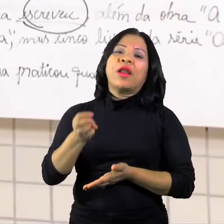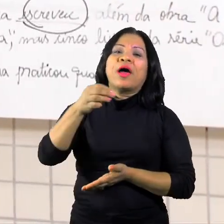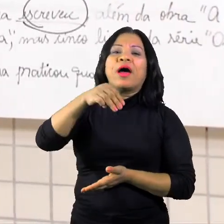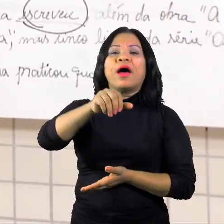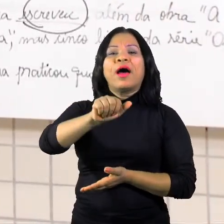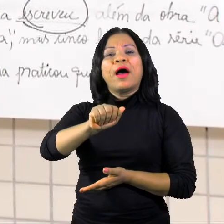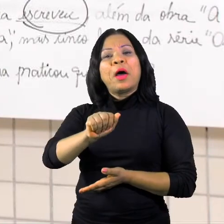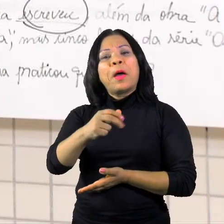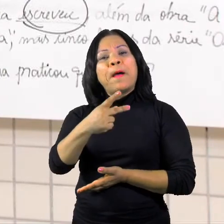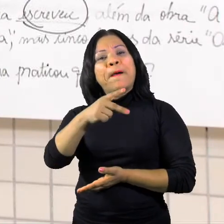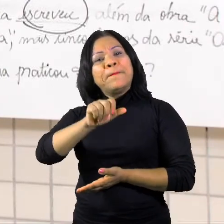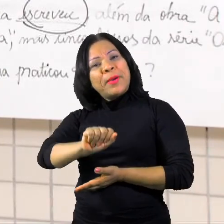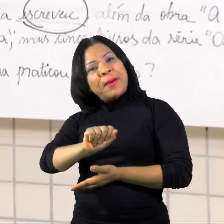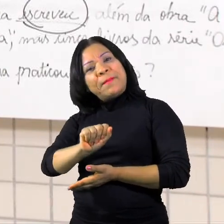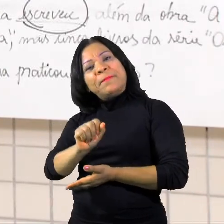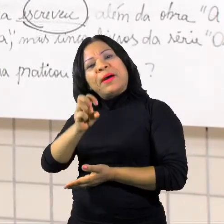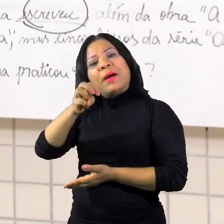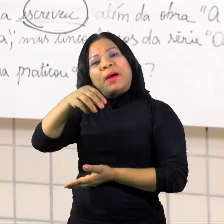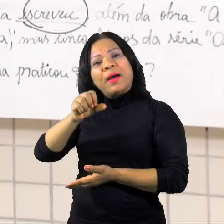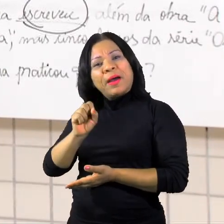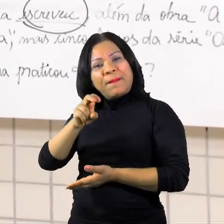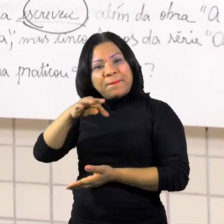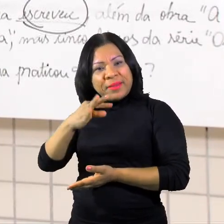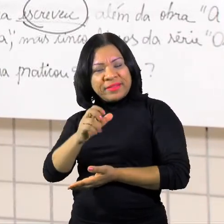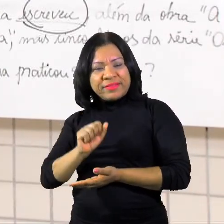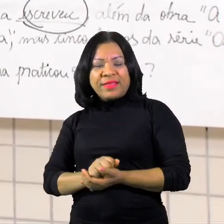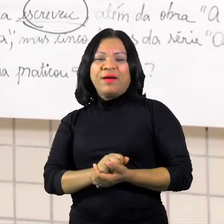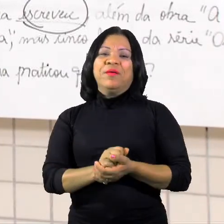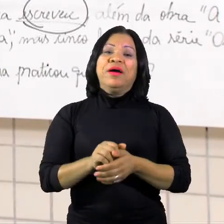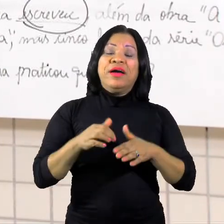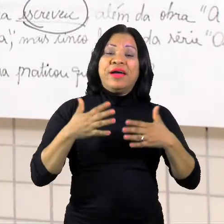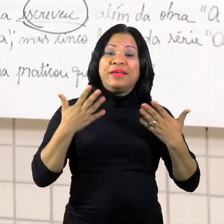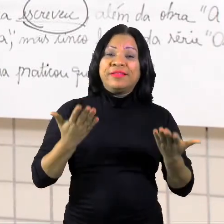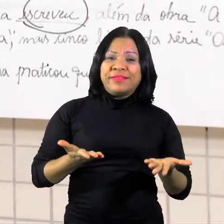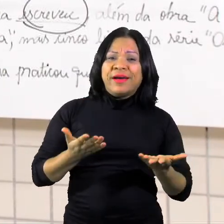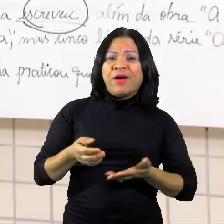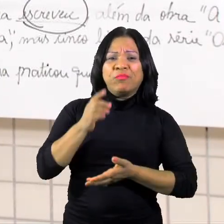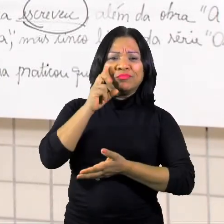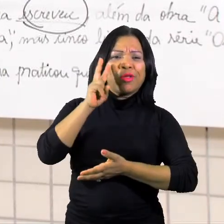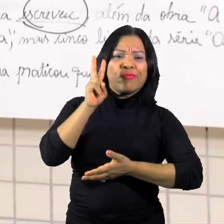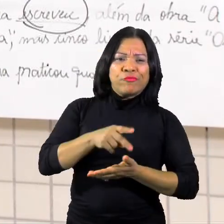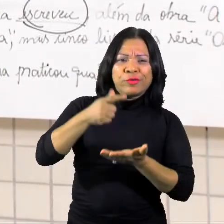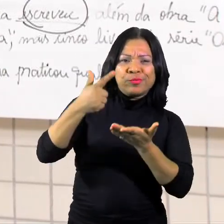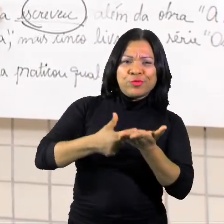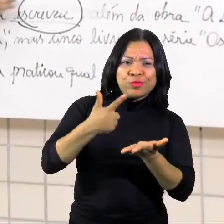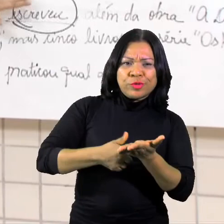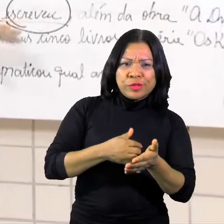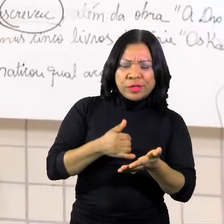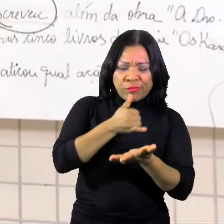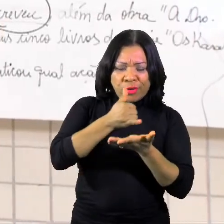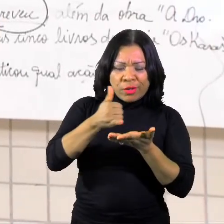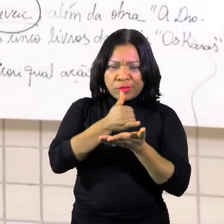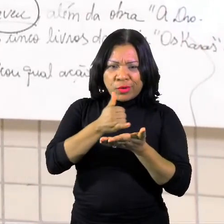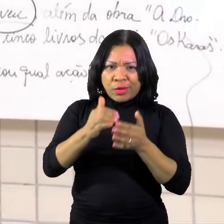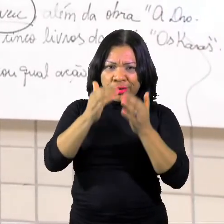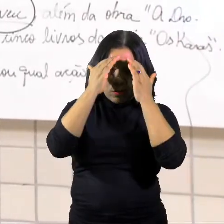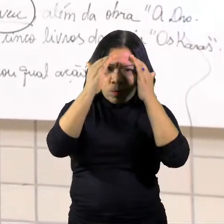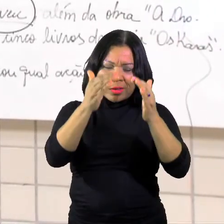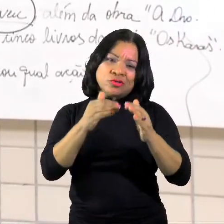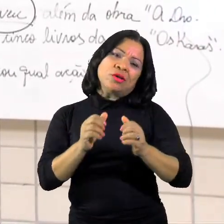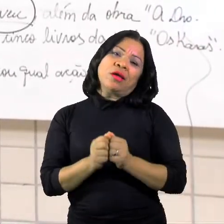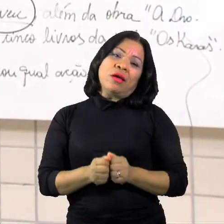hoje? Falamos sobre resenha crítica, conhecemos mais do livro A Droga da Obediência e falamos sobre modos e tempos